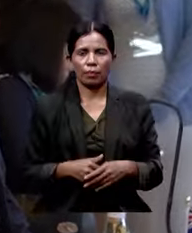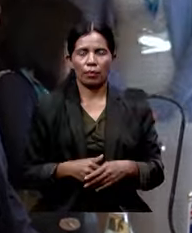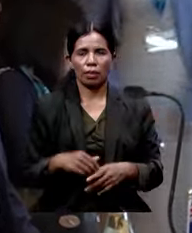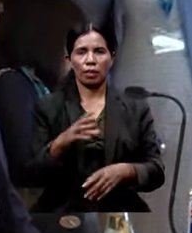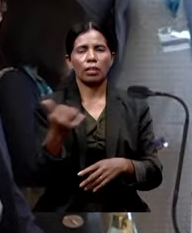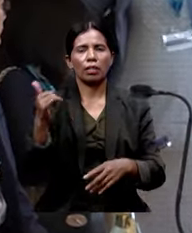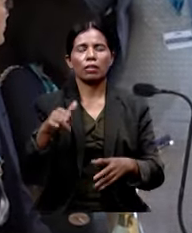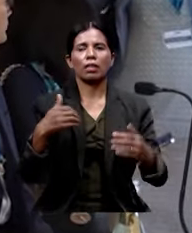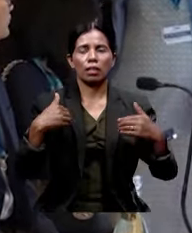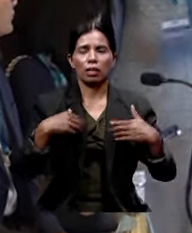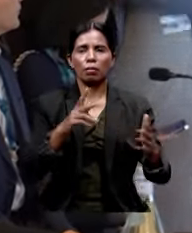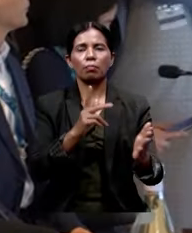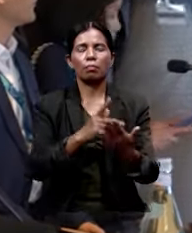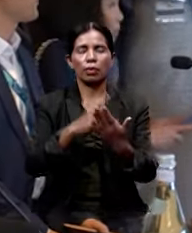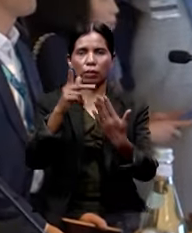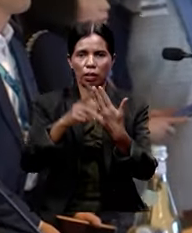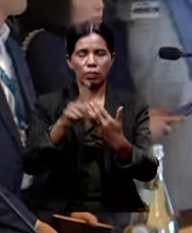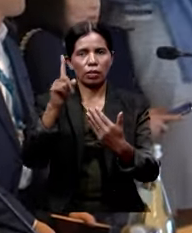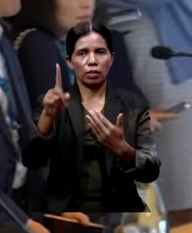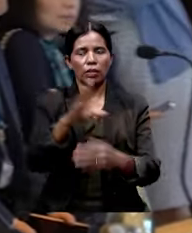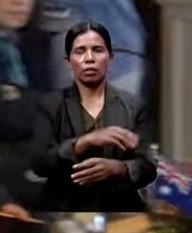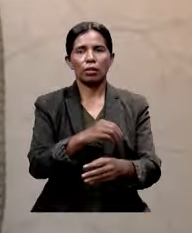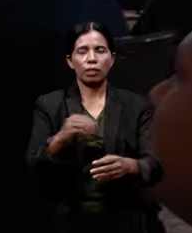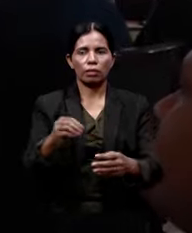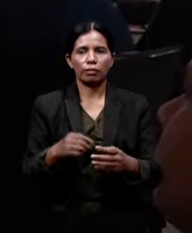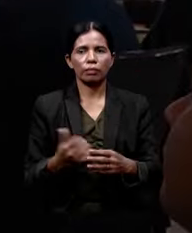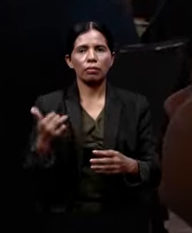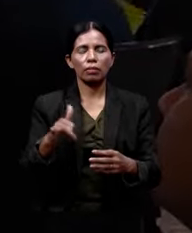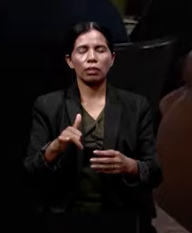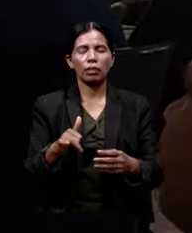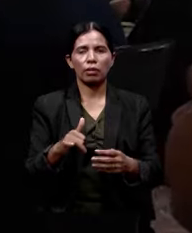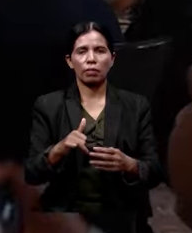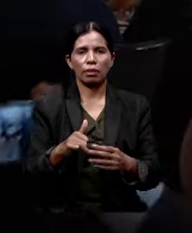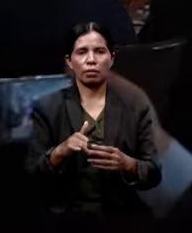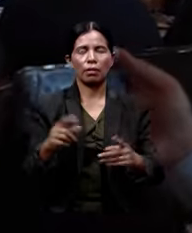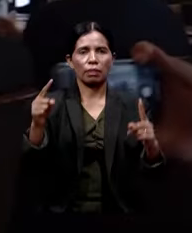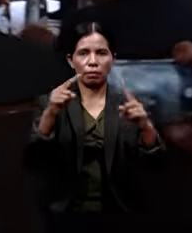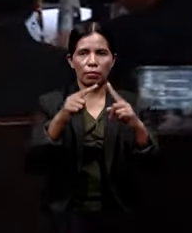domesticamente seria programa de ser bolo possível né, seria parceria ba